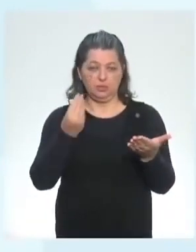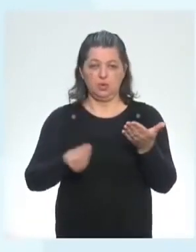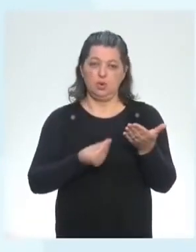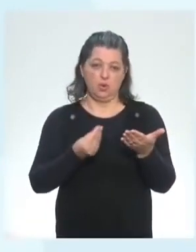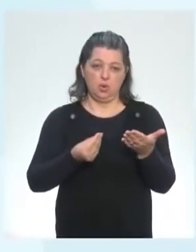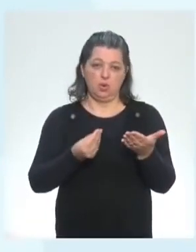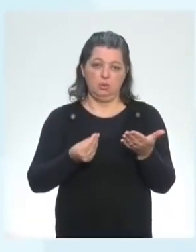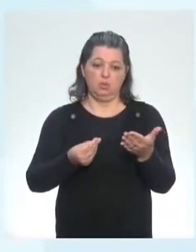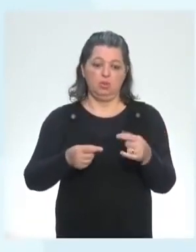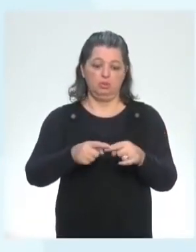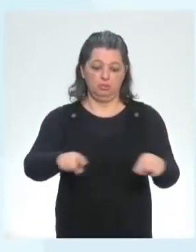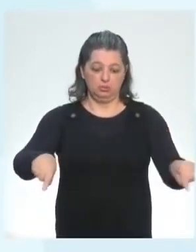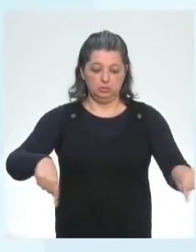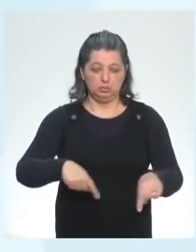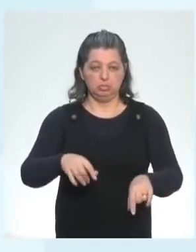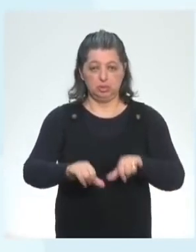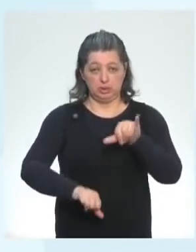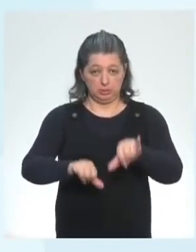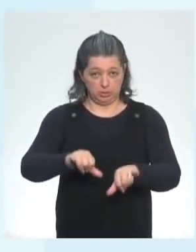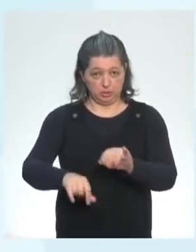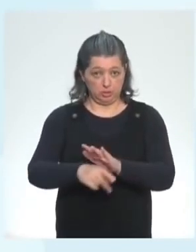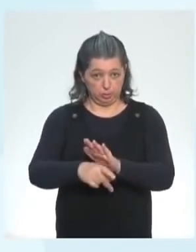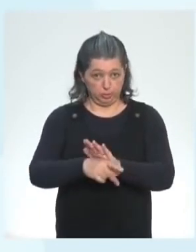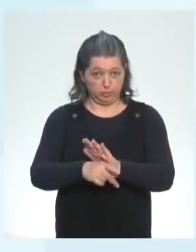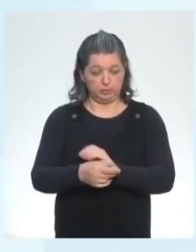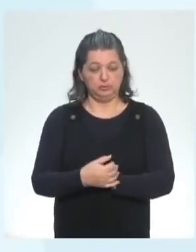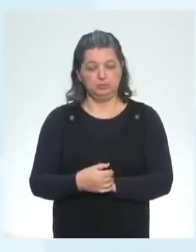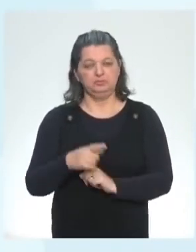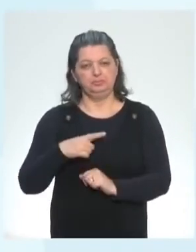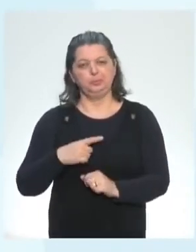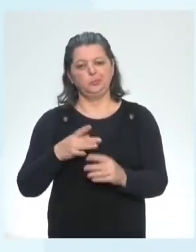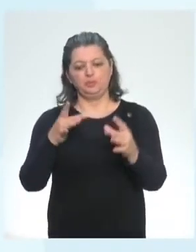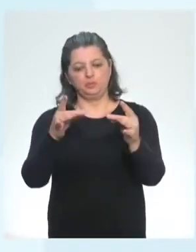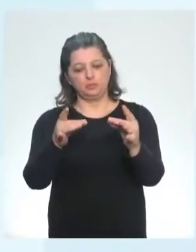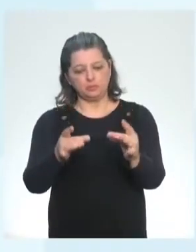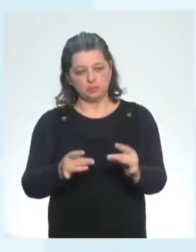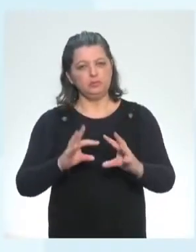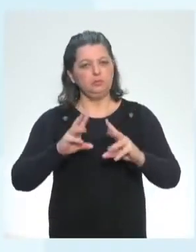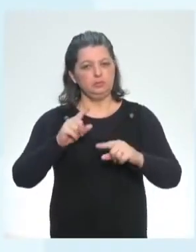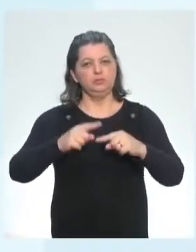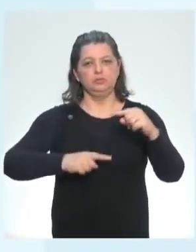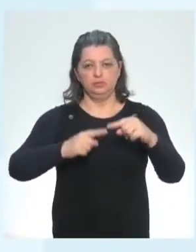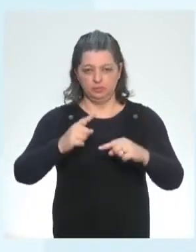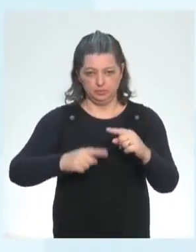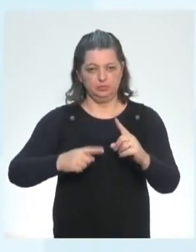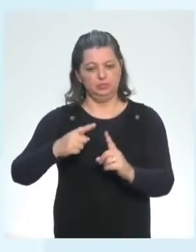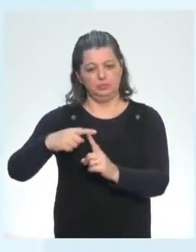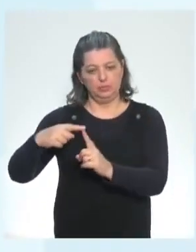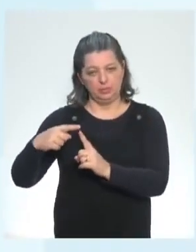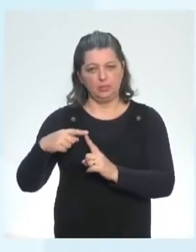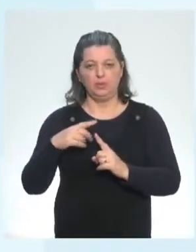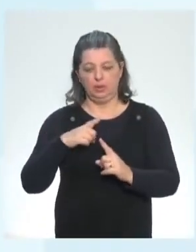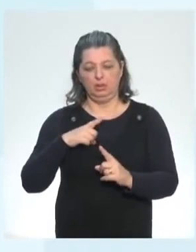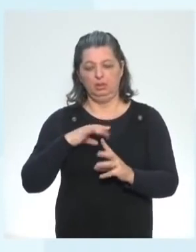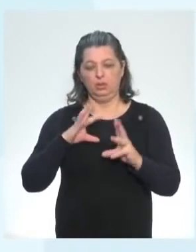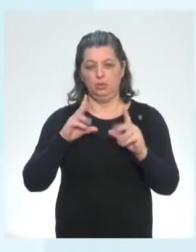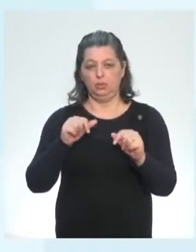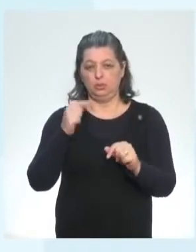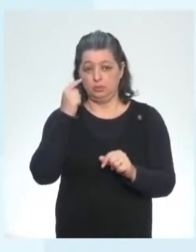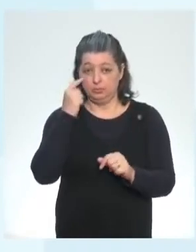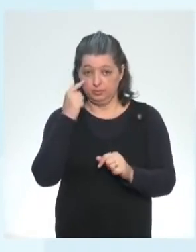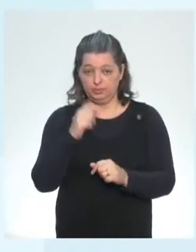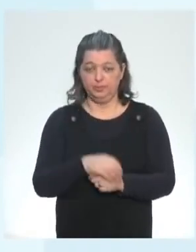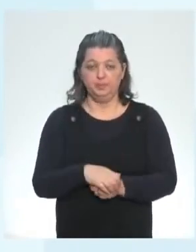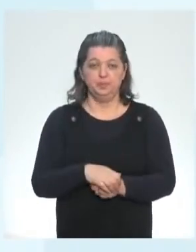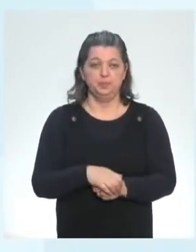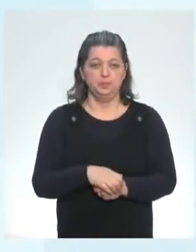seria em laboratório, né? Aí tem tudinho o equipamento, que tem a bureta, tudo. Aqui